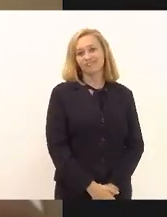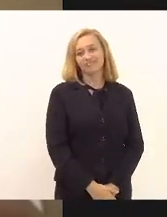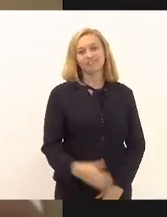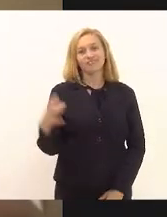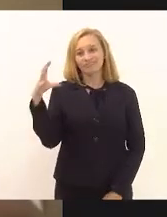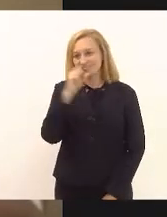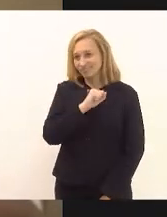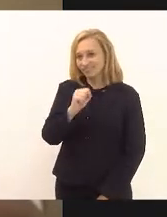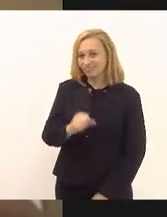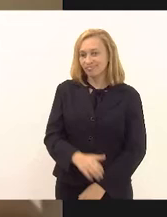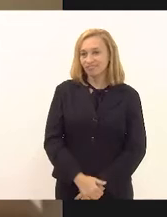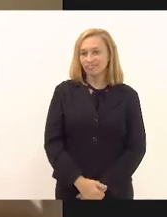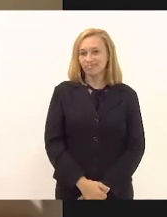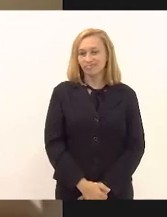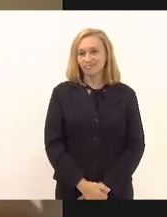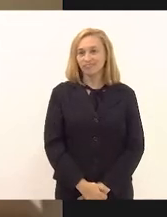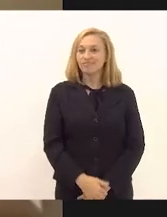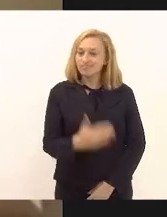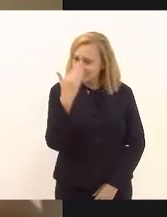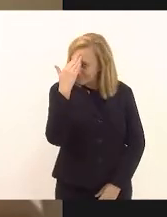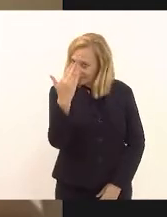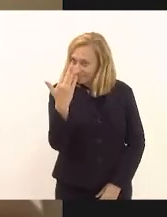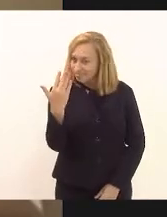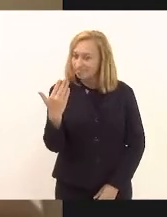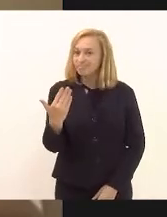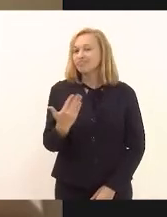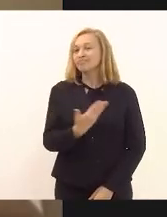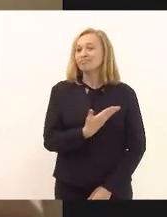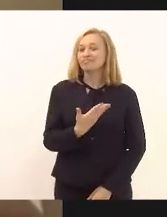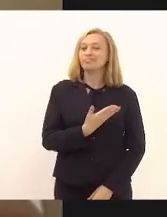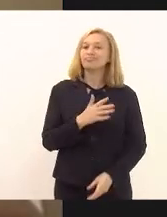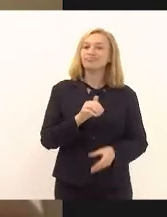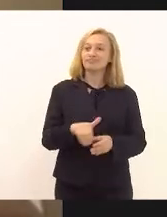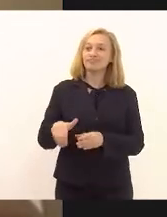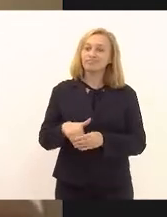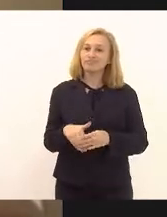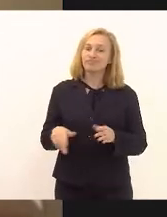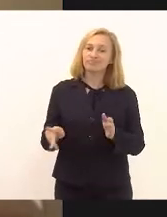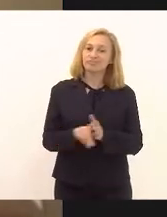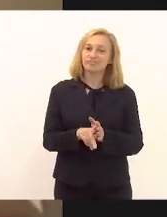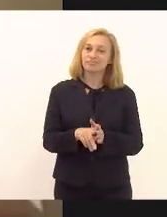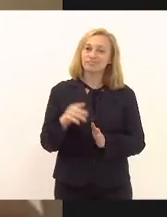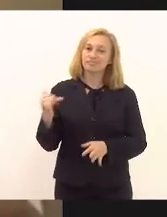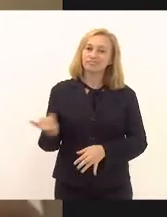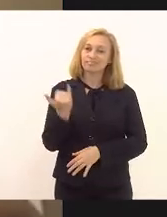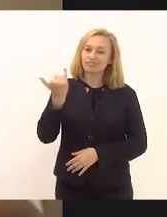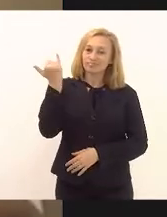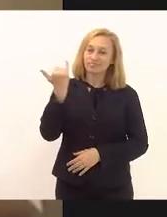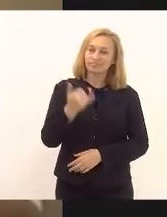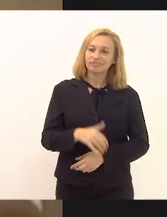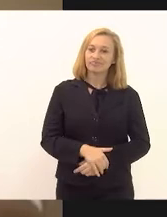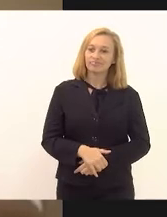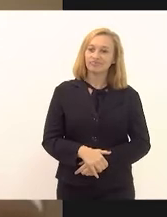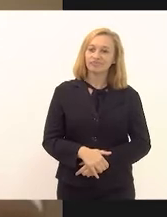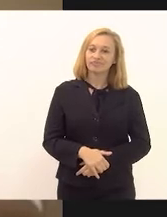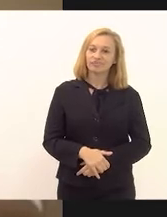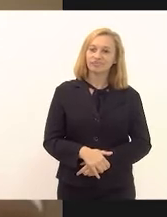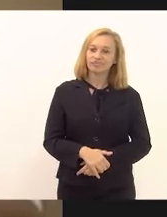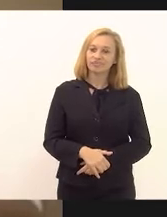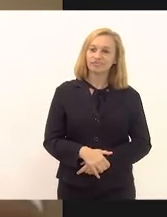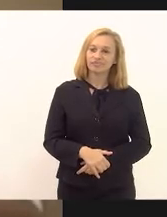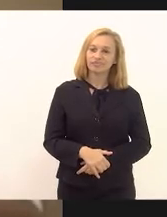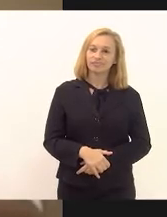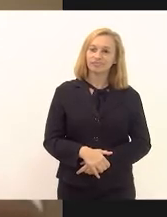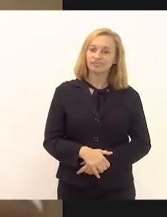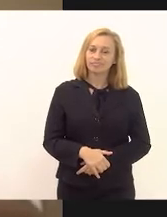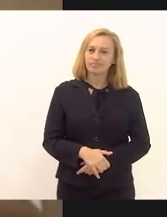Bem rapidinho, só agradecer aos nossos pares pela votação desse projeto, que é de suma importância, dado que a